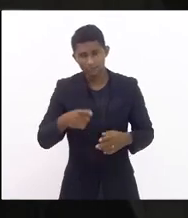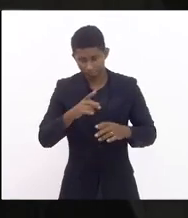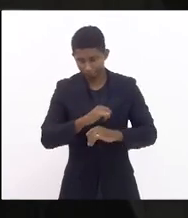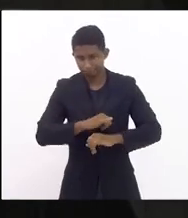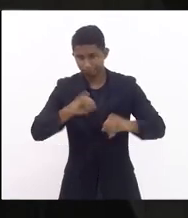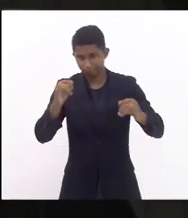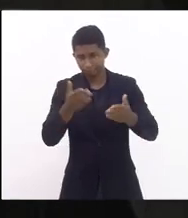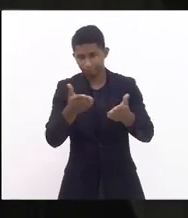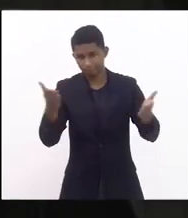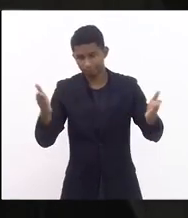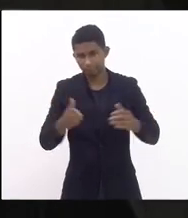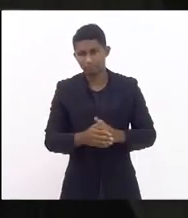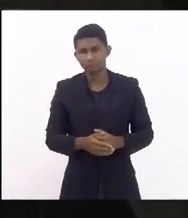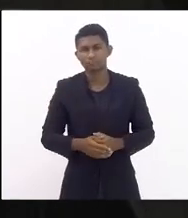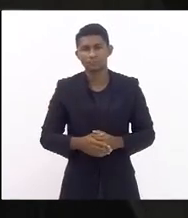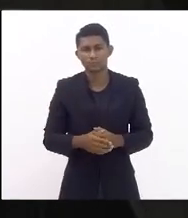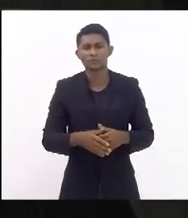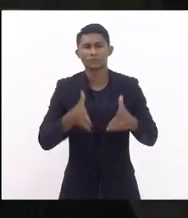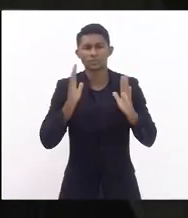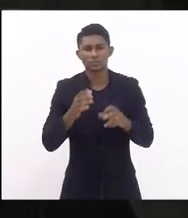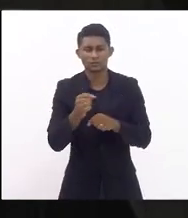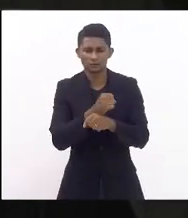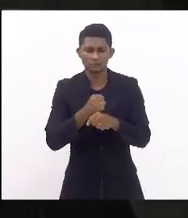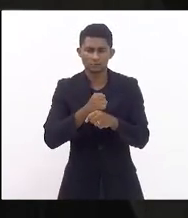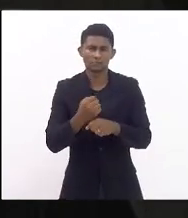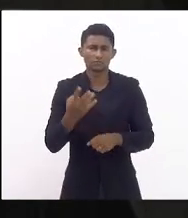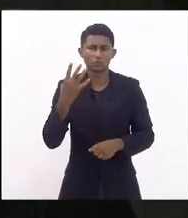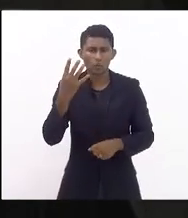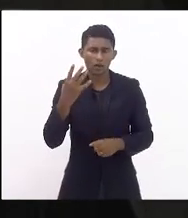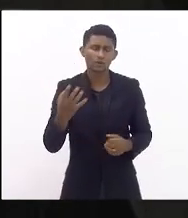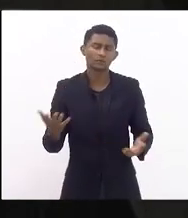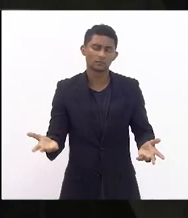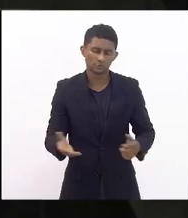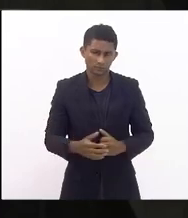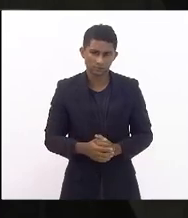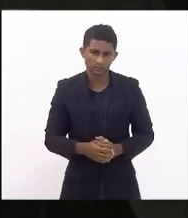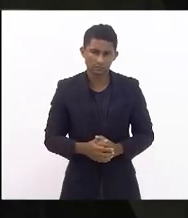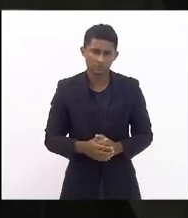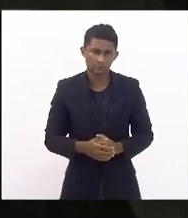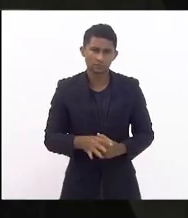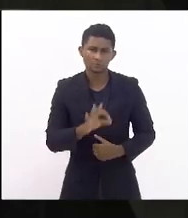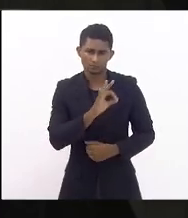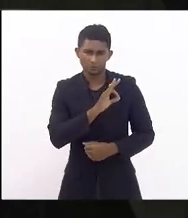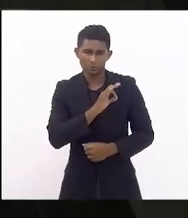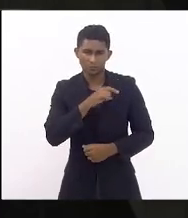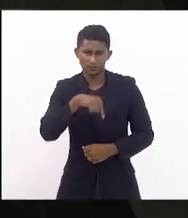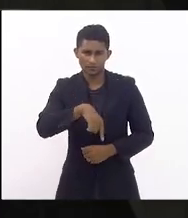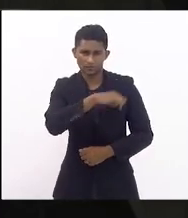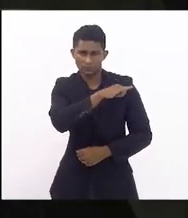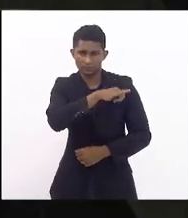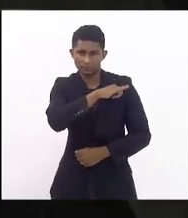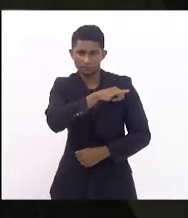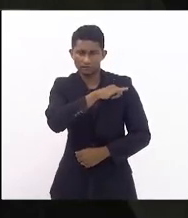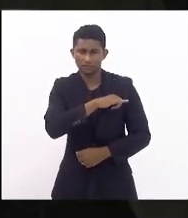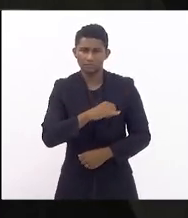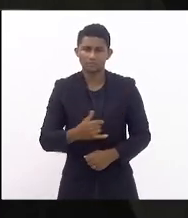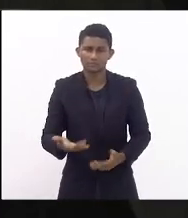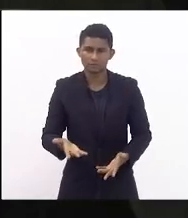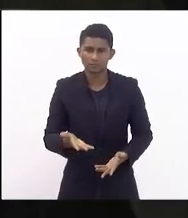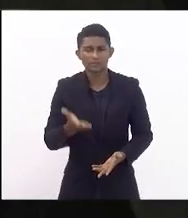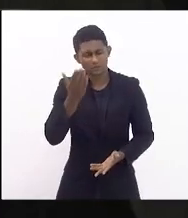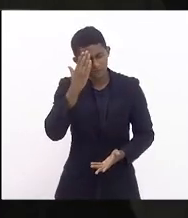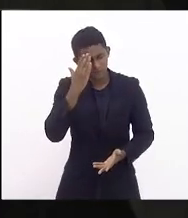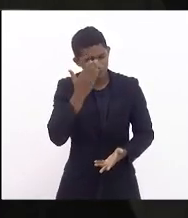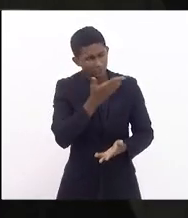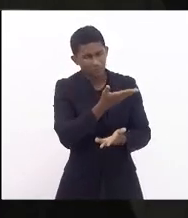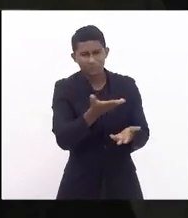queria deixar passar em branco, já são 4 anos, não é possível que a Polícia do Rio de Janeiro, com quadros muito